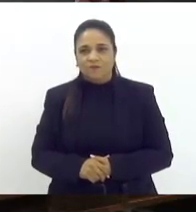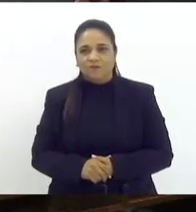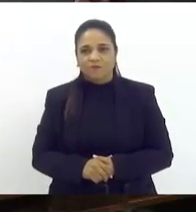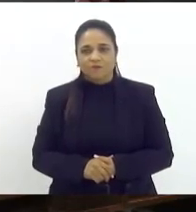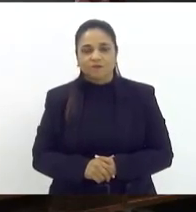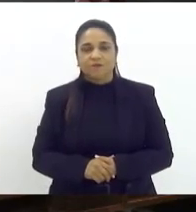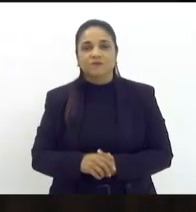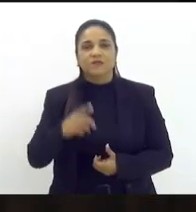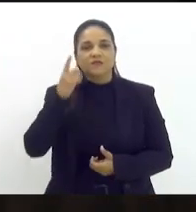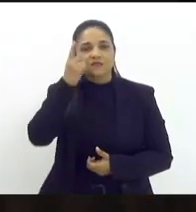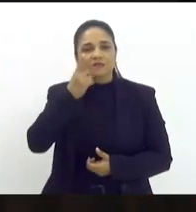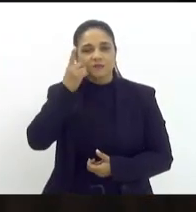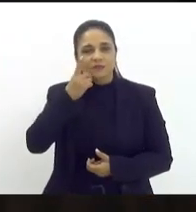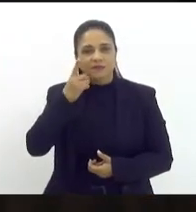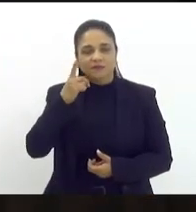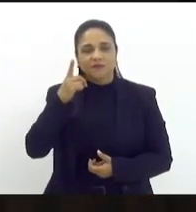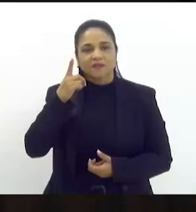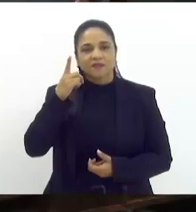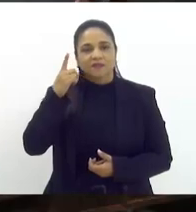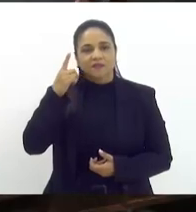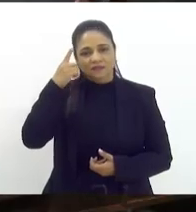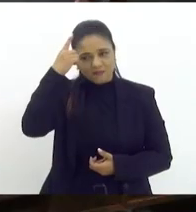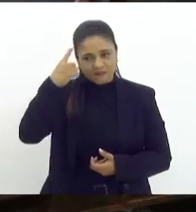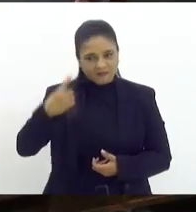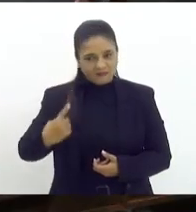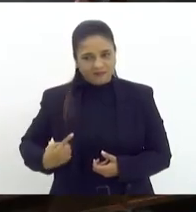deputada Dani Balbi